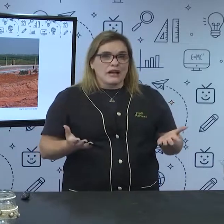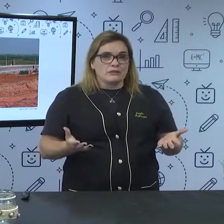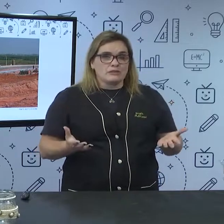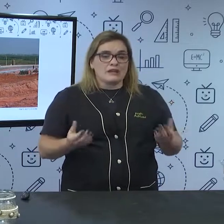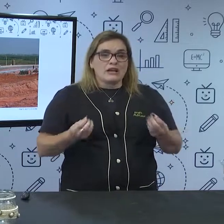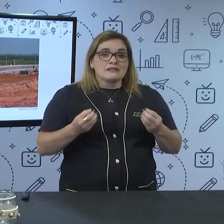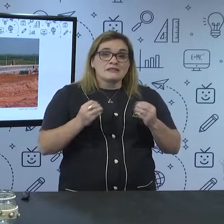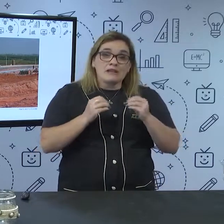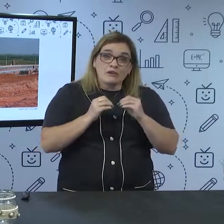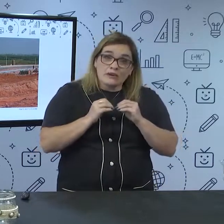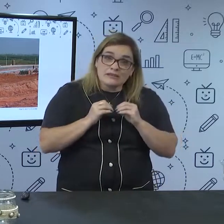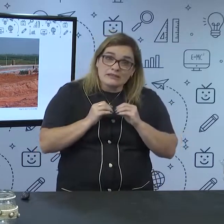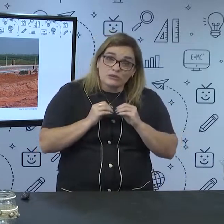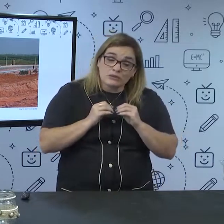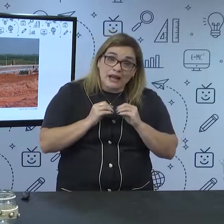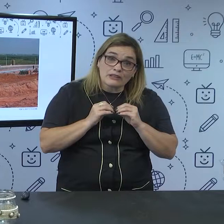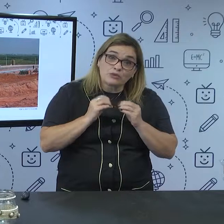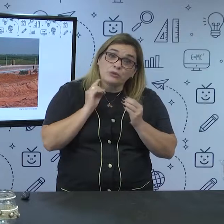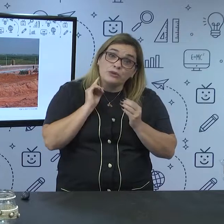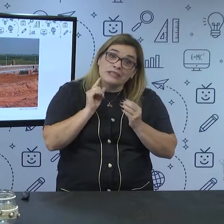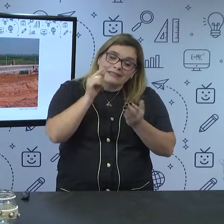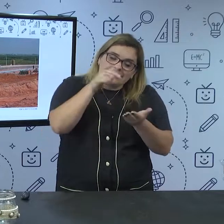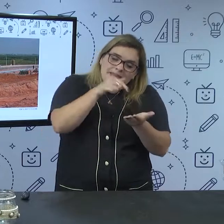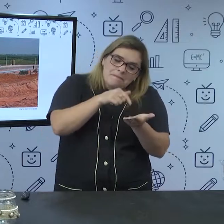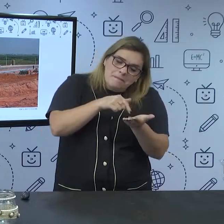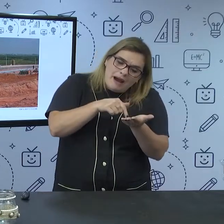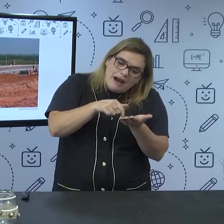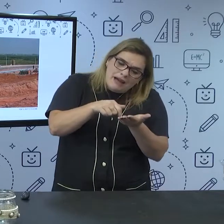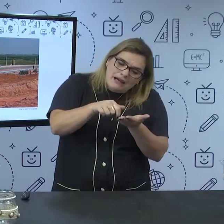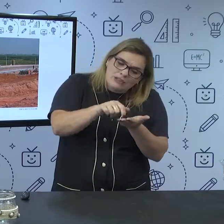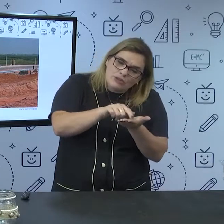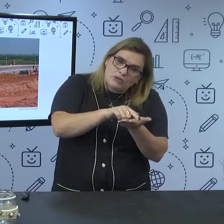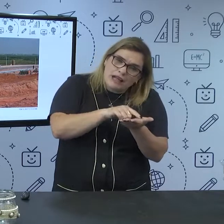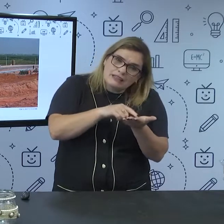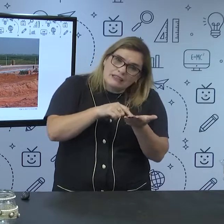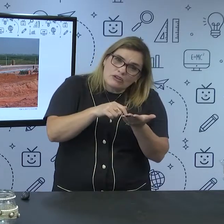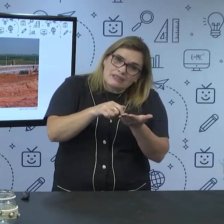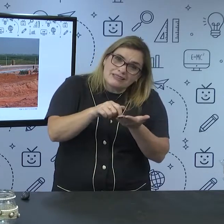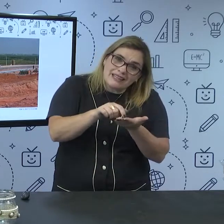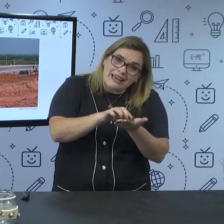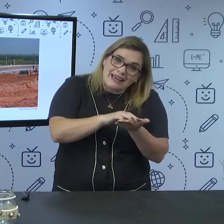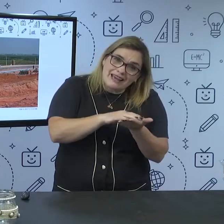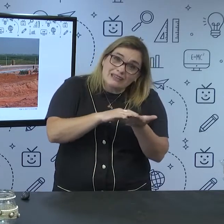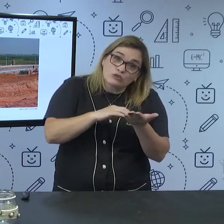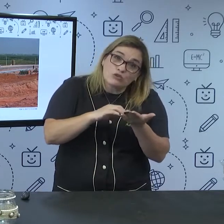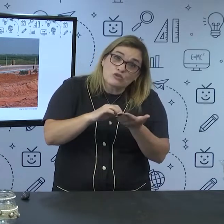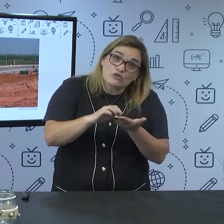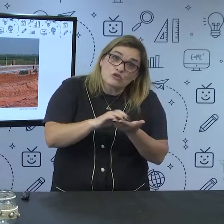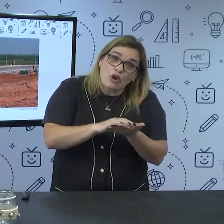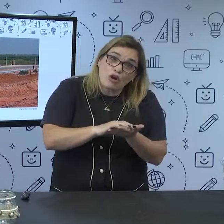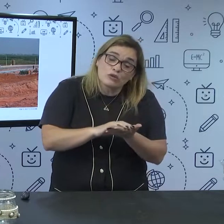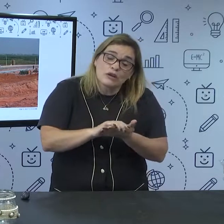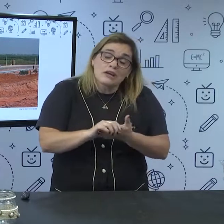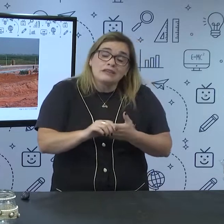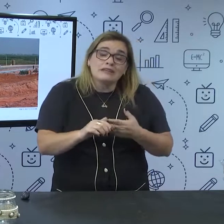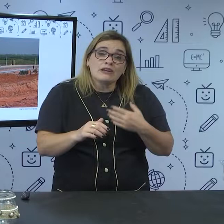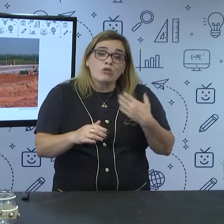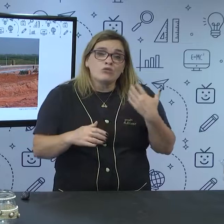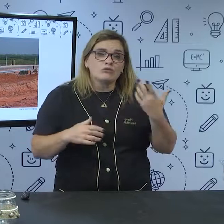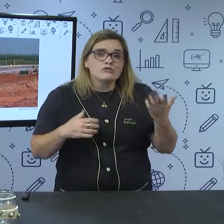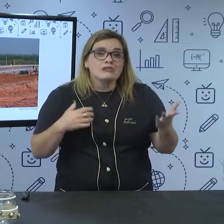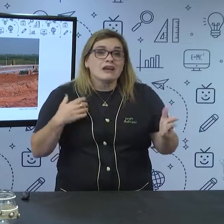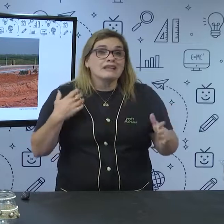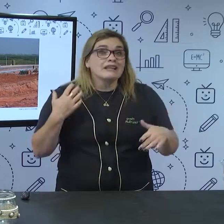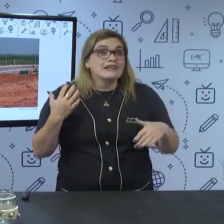Esses cuidados são executados porque embaixo lá da nossa terra, do nosso solo,